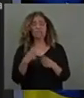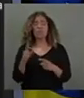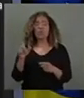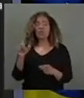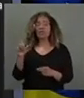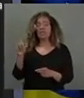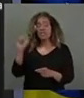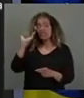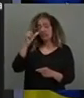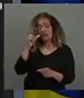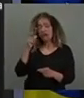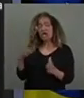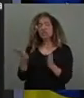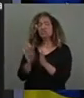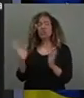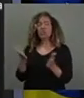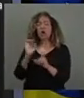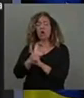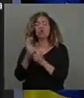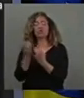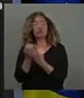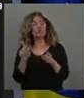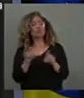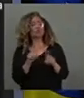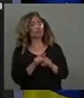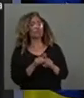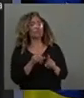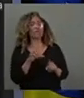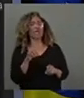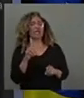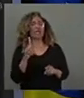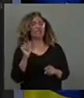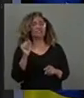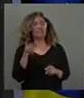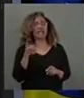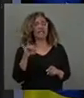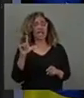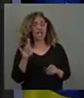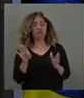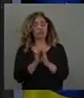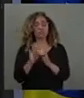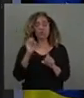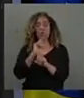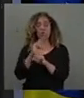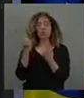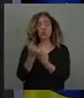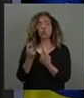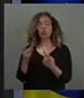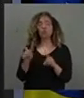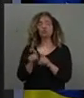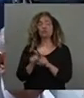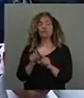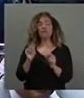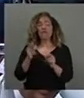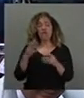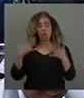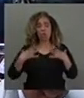de chegar do culto, deputado Daniel, que acaba de chegar do culto, ele era seu parente, o corpo está